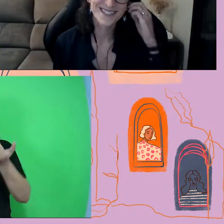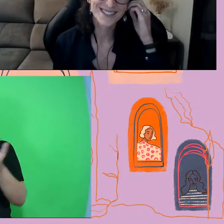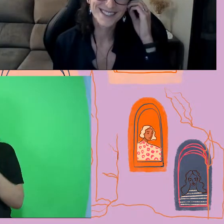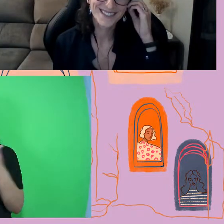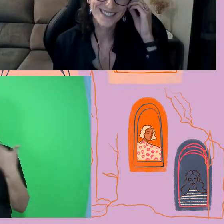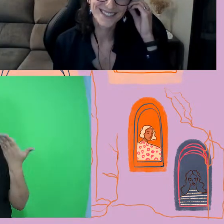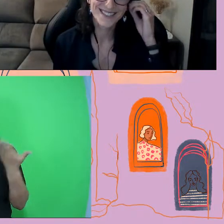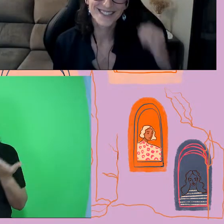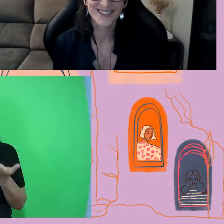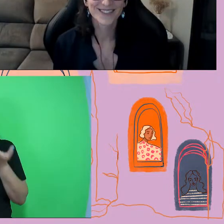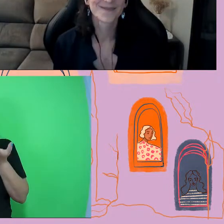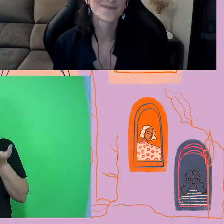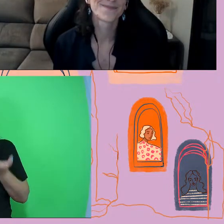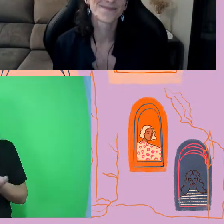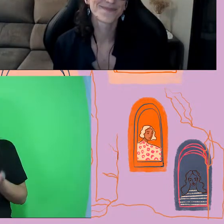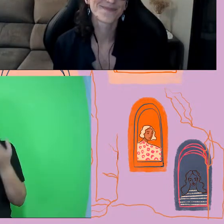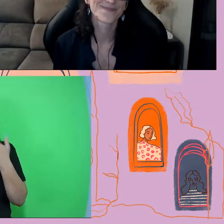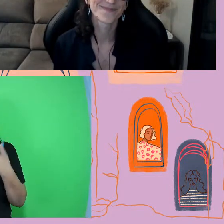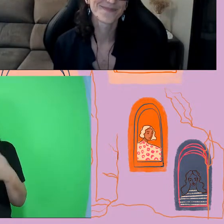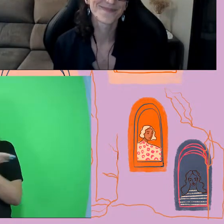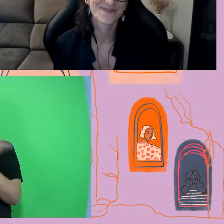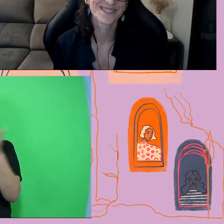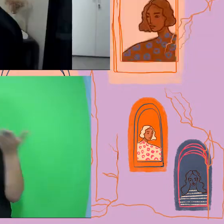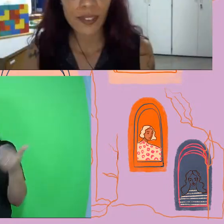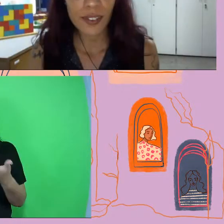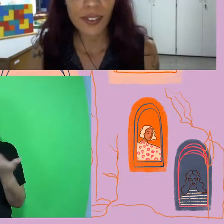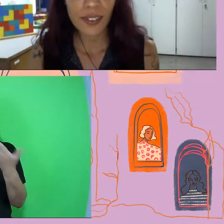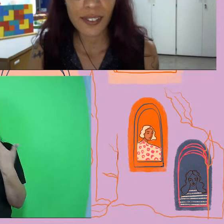a palavra e desejo a todos um bom bate-papo.